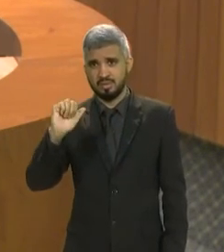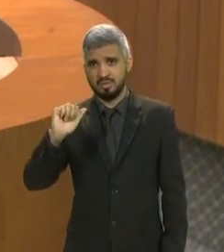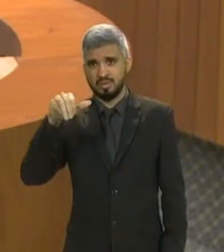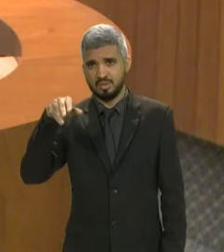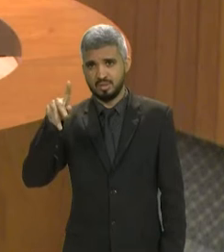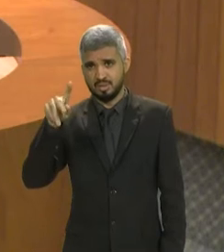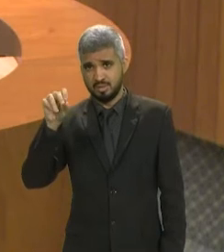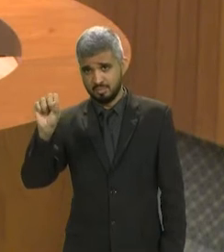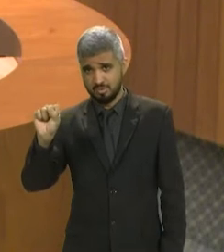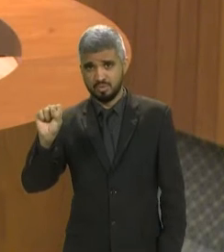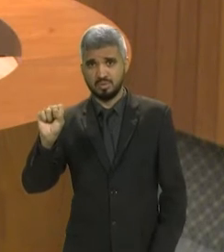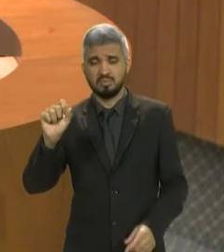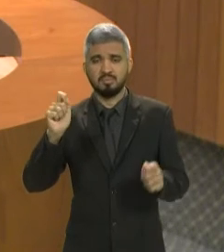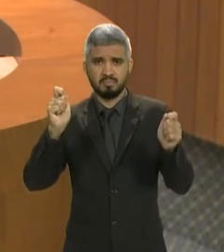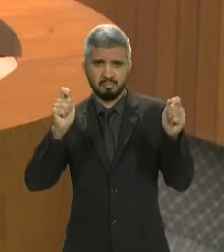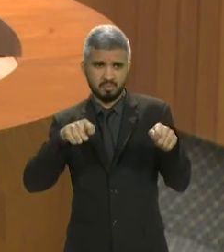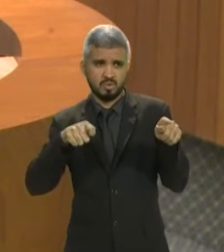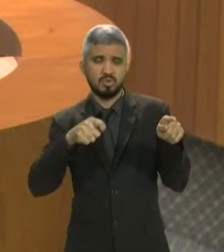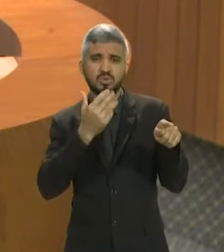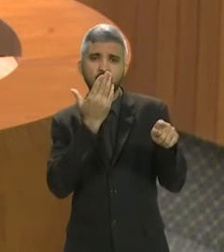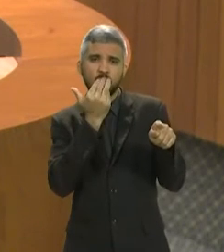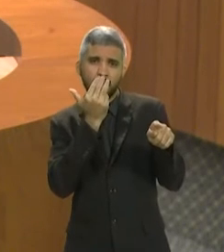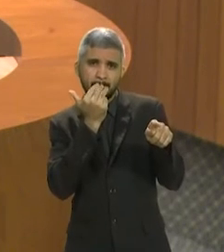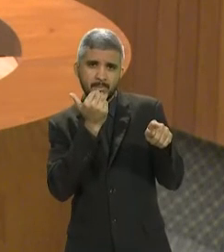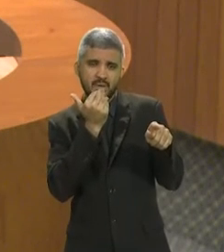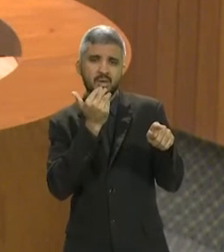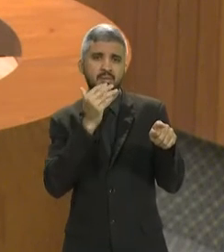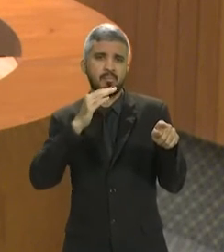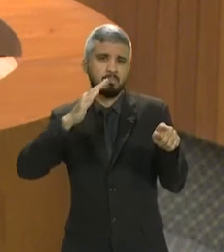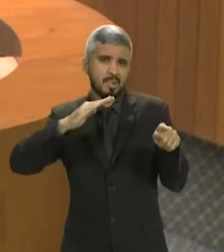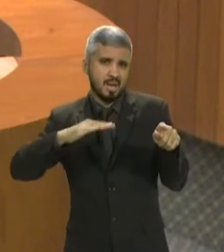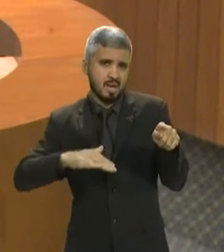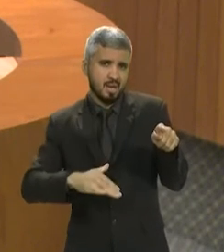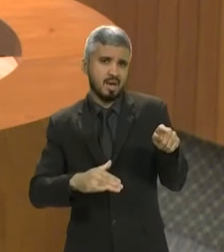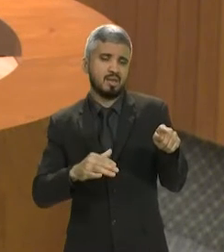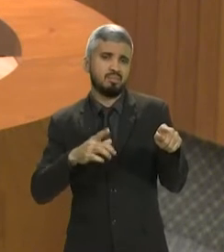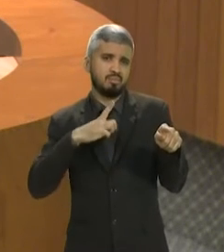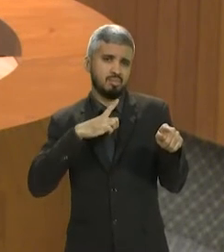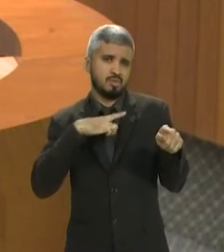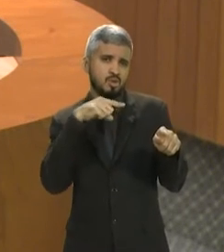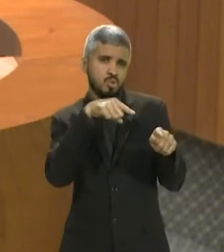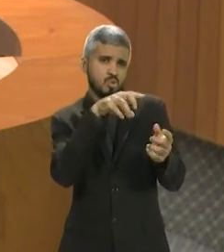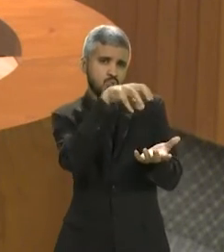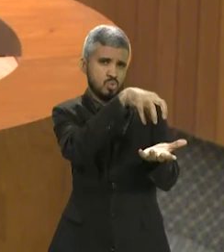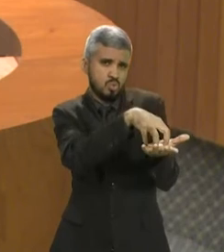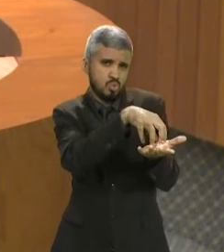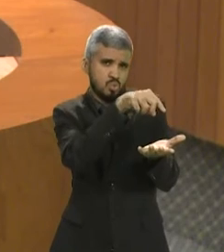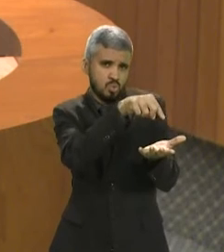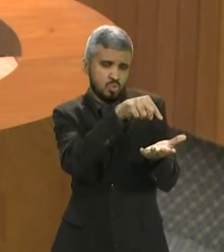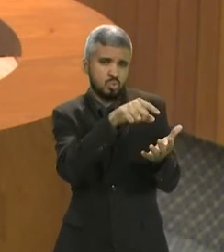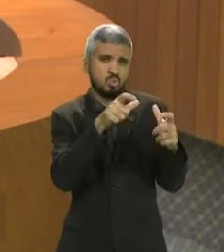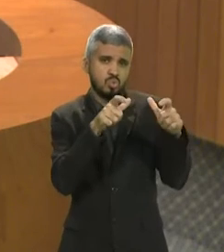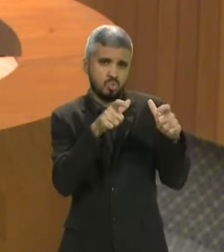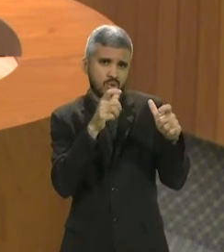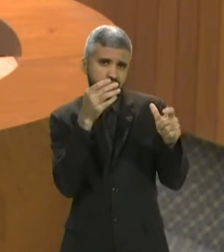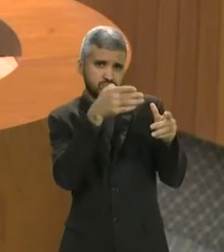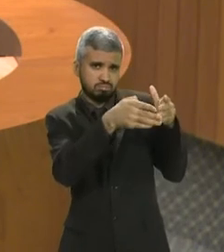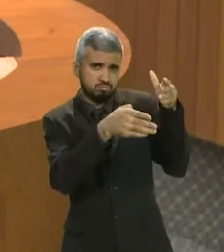digna, barata e com um ponto fixo na cidade de Humberto de Campos. Está sendo feito